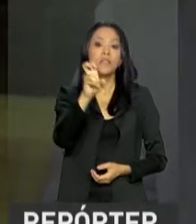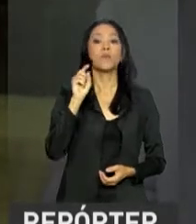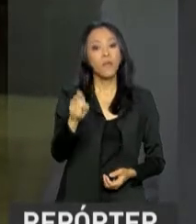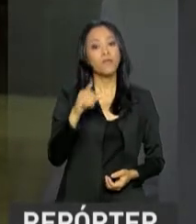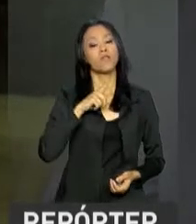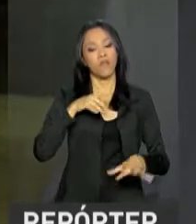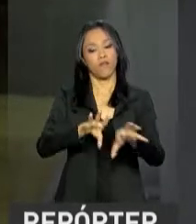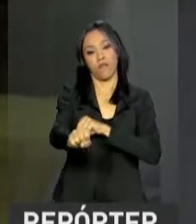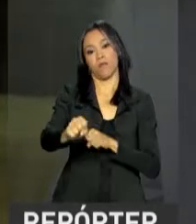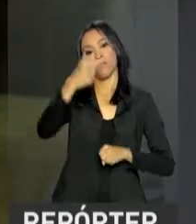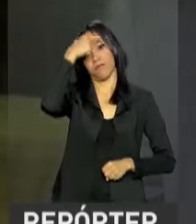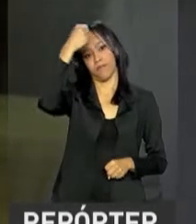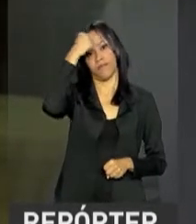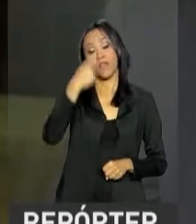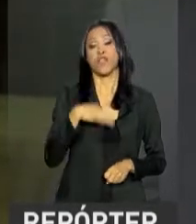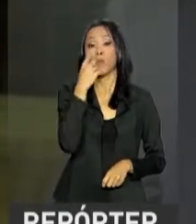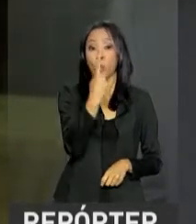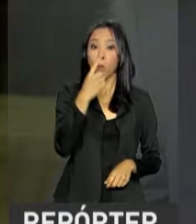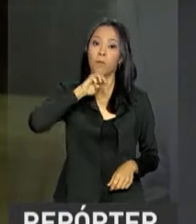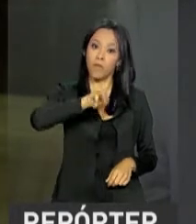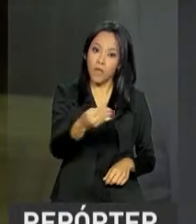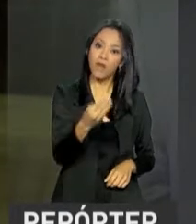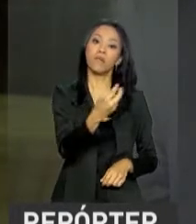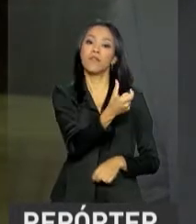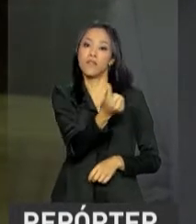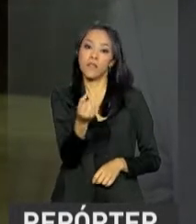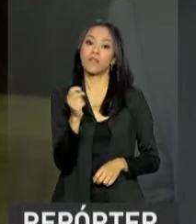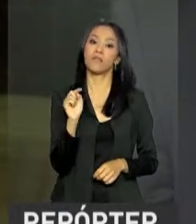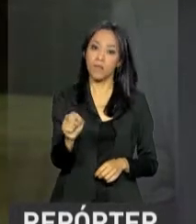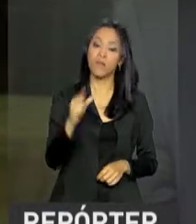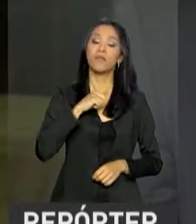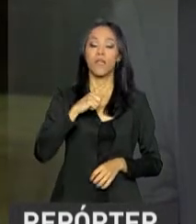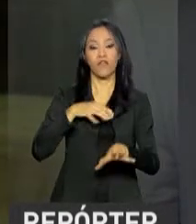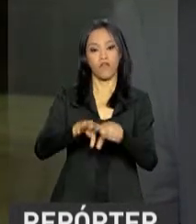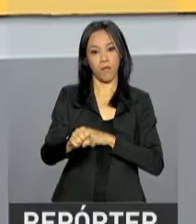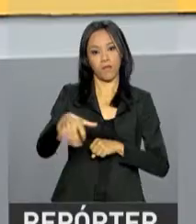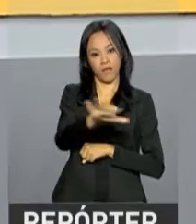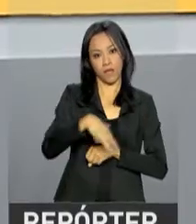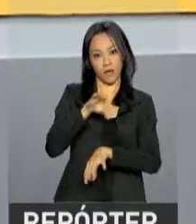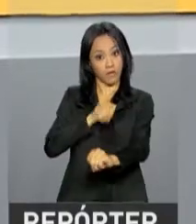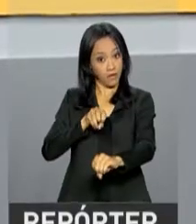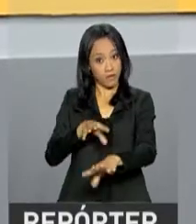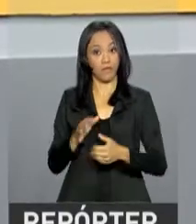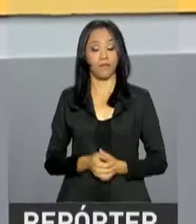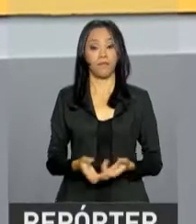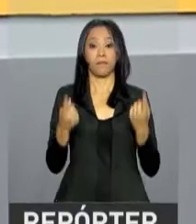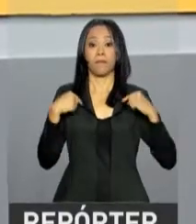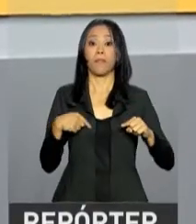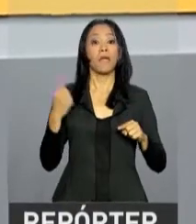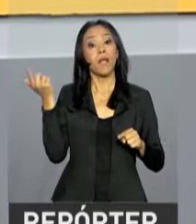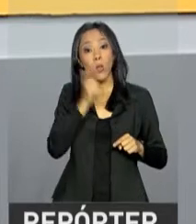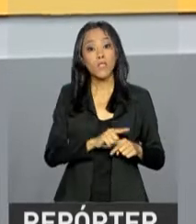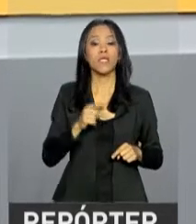superior e 1 milhão e 600 mil professores têm formação em licenciatura e para concorrer a uma